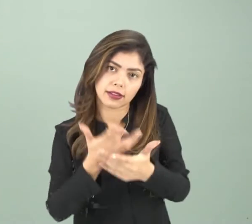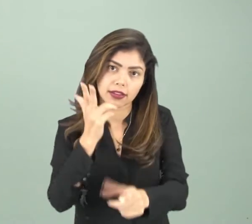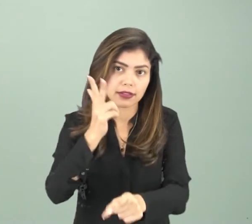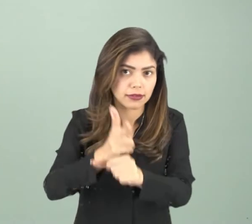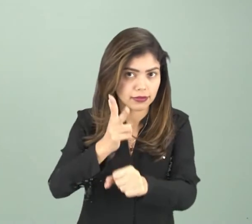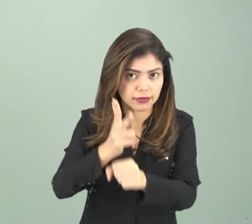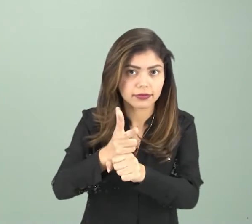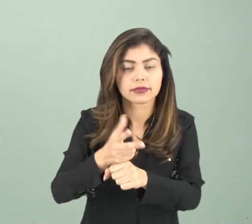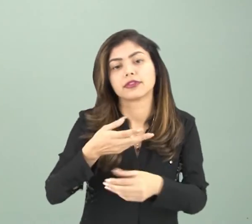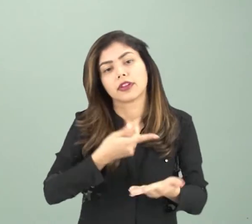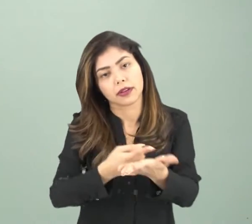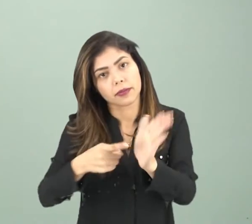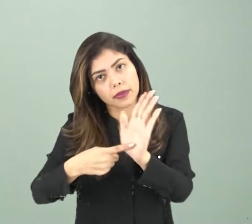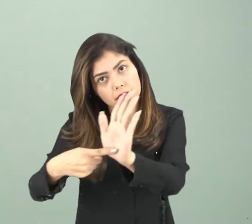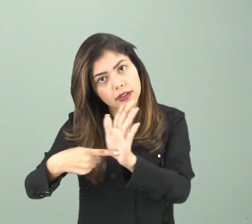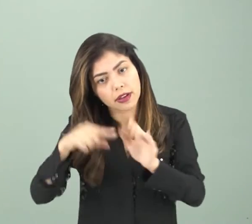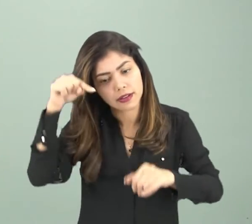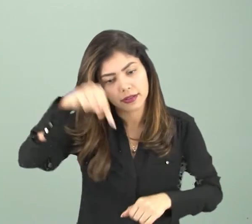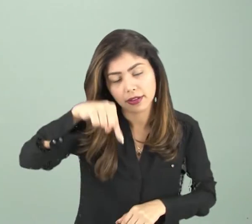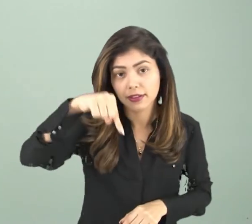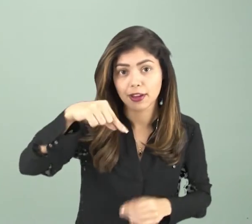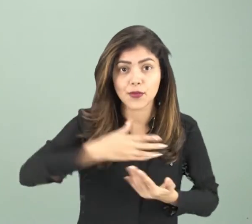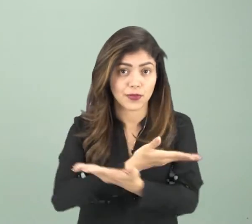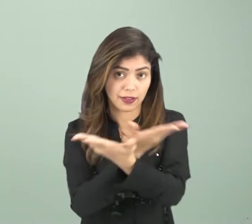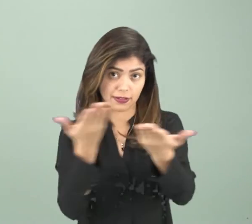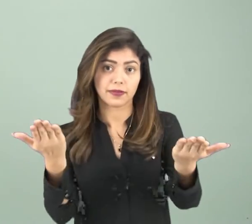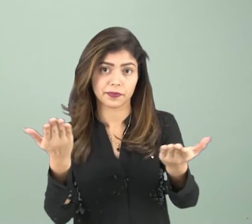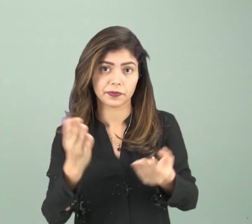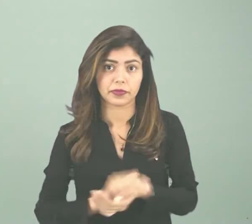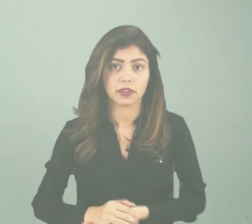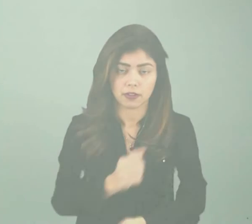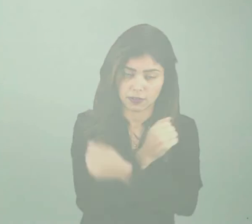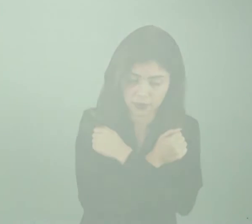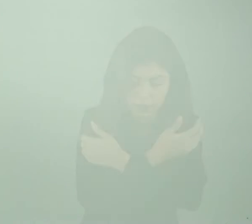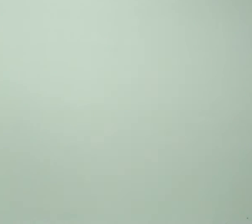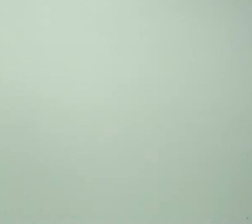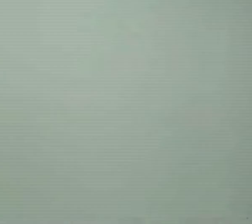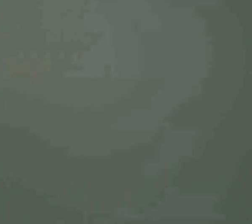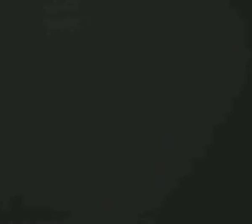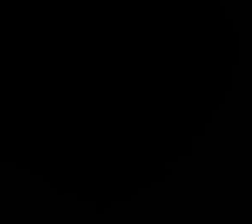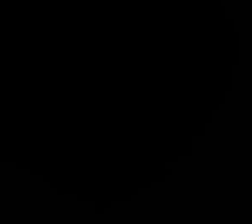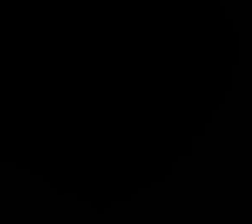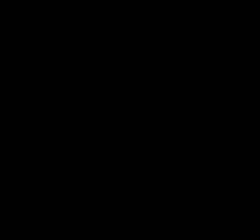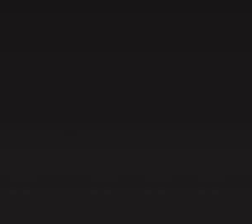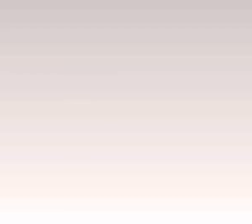que estão sendo apresentadas aqui para você. Um grande abraço.